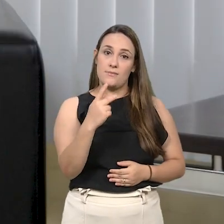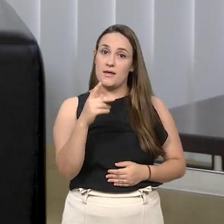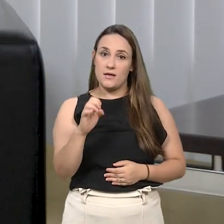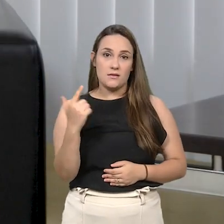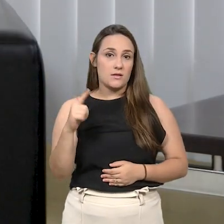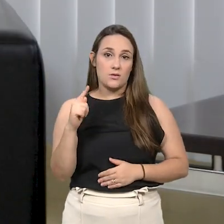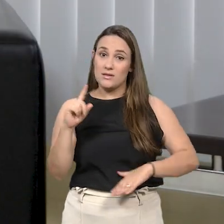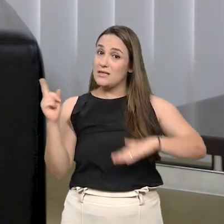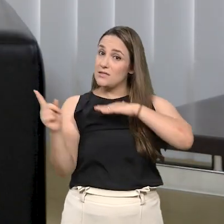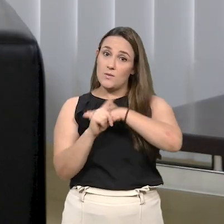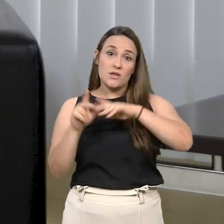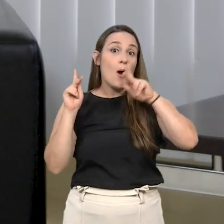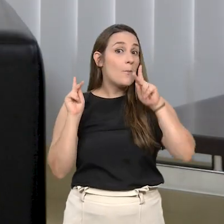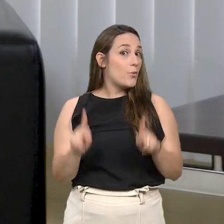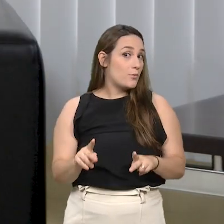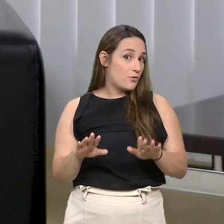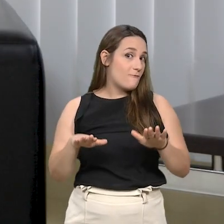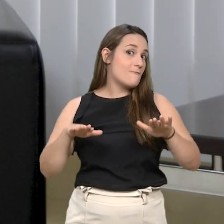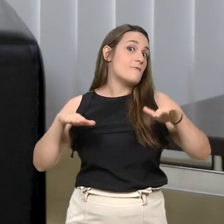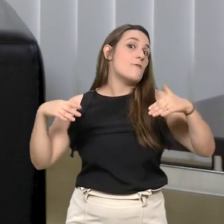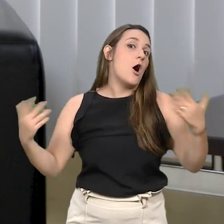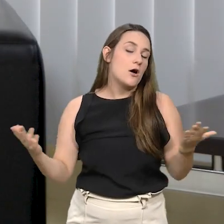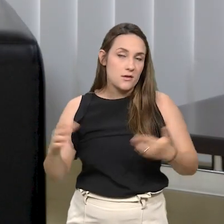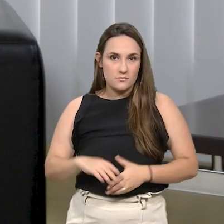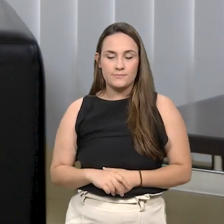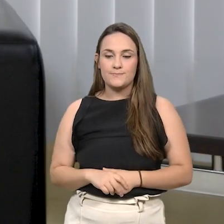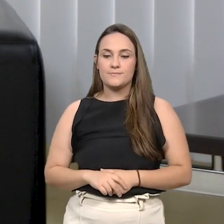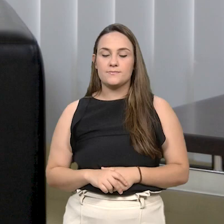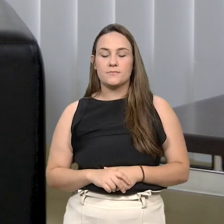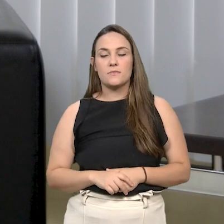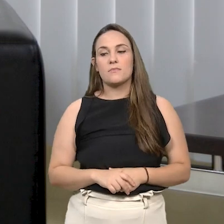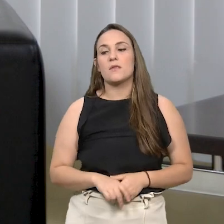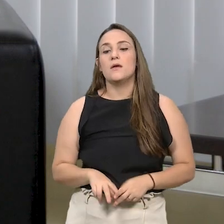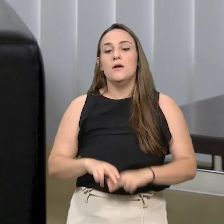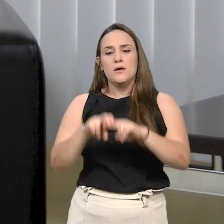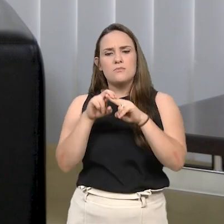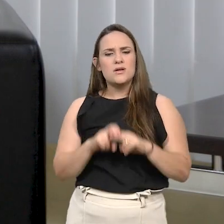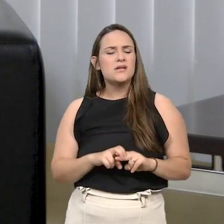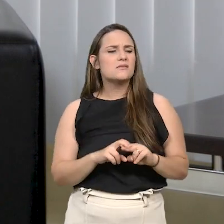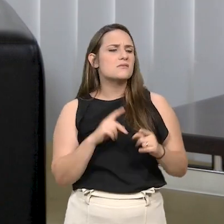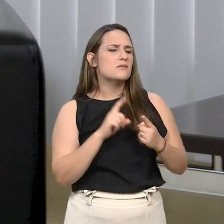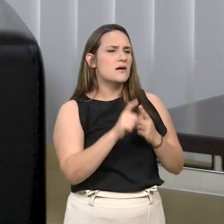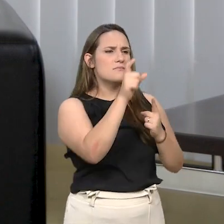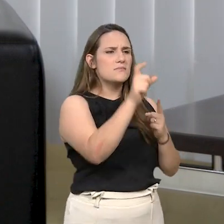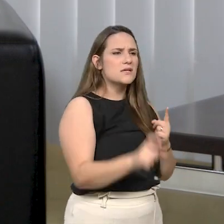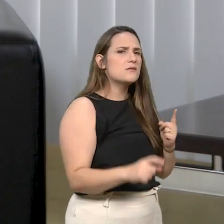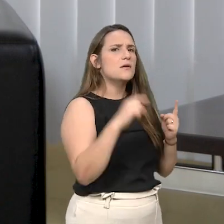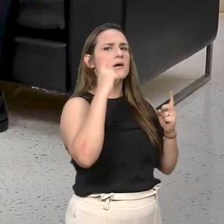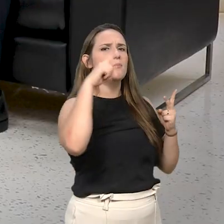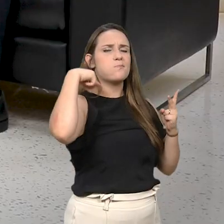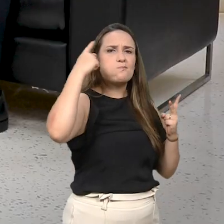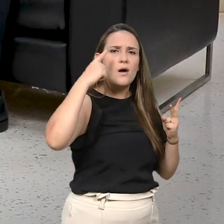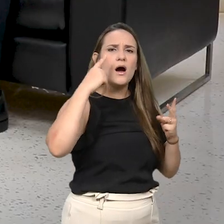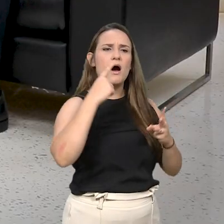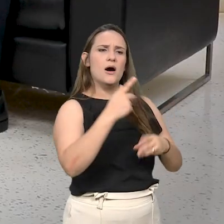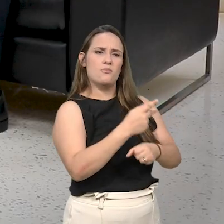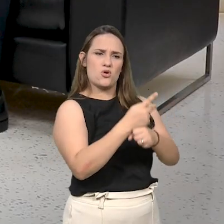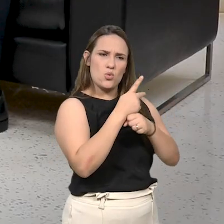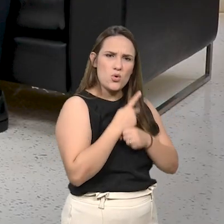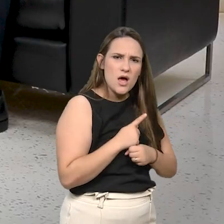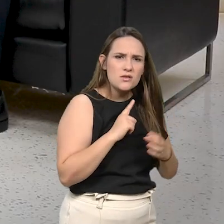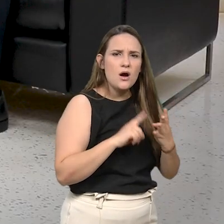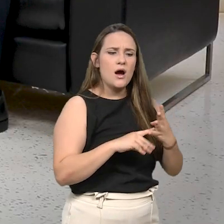eles não prestam atendimento ao público externo. Então, quem, né, as partes, os advogados, defensores